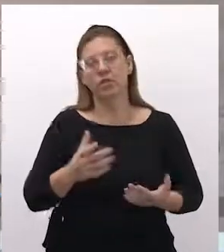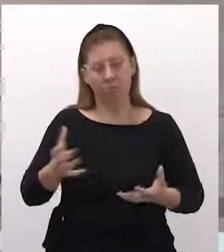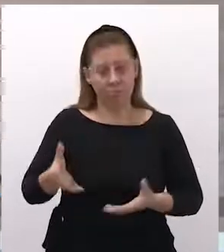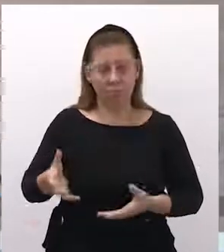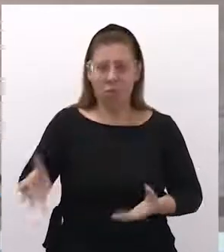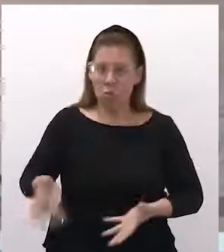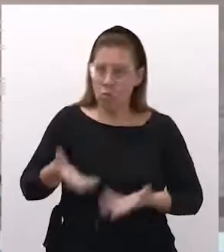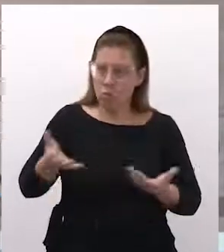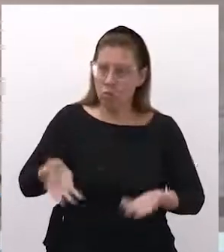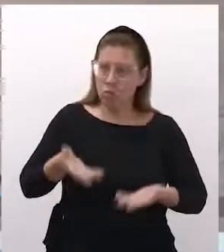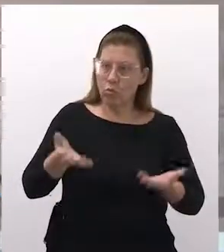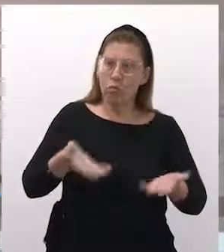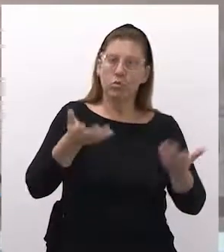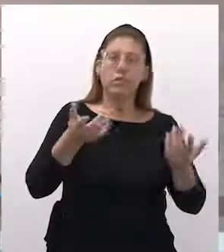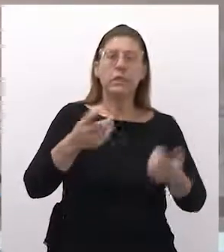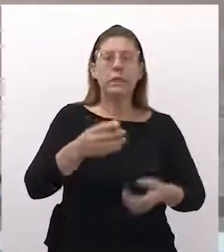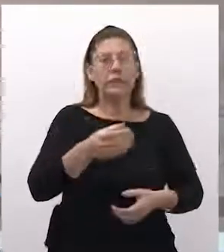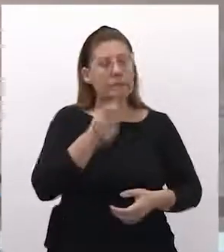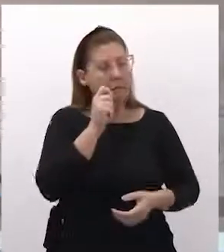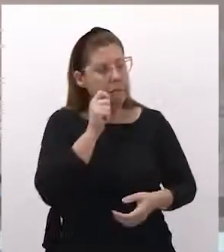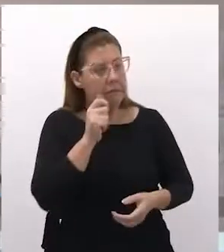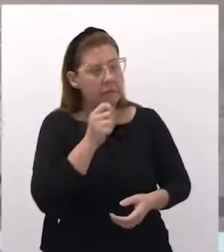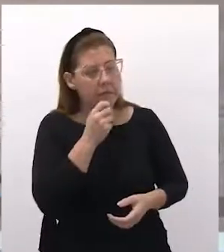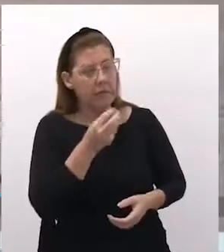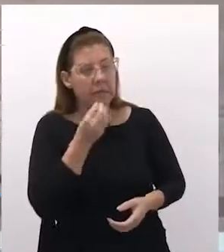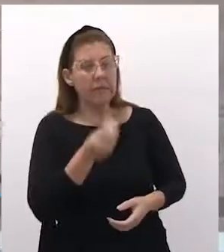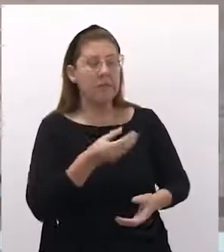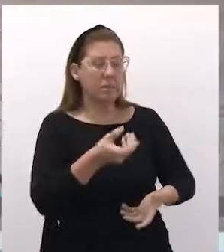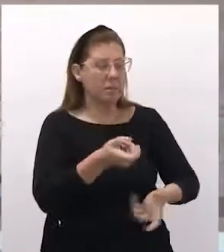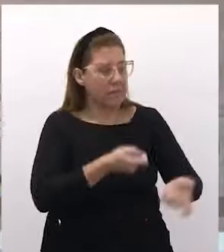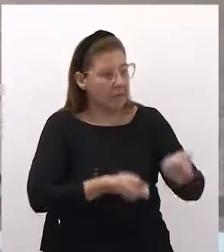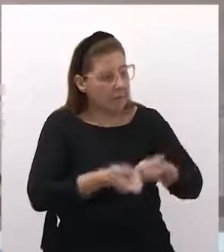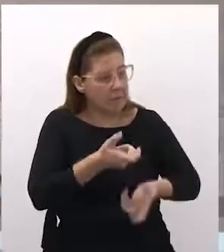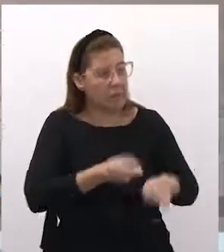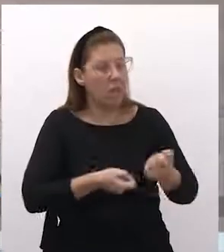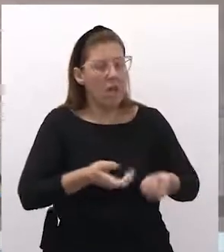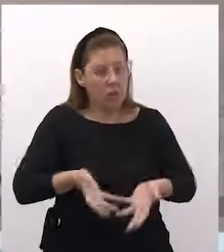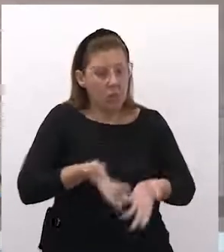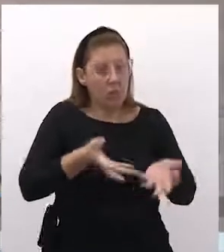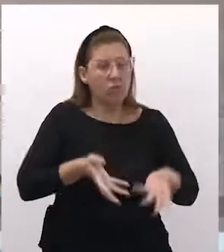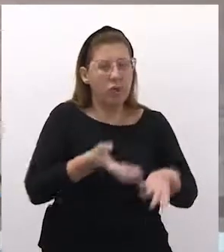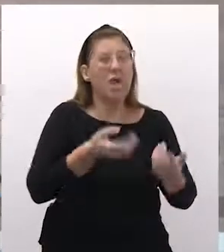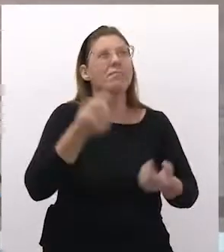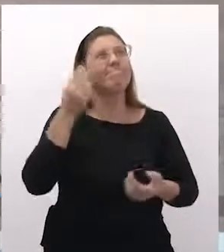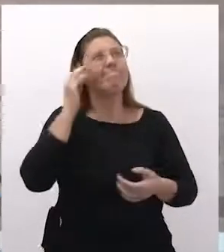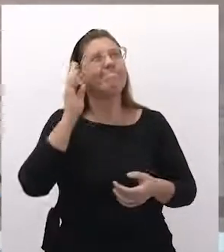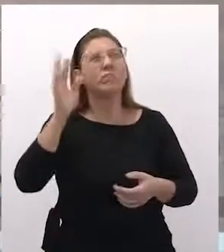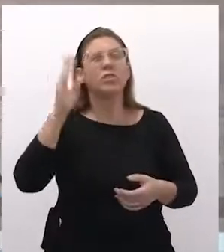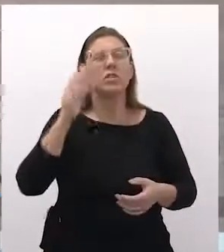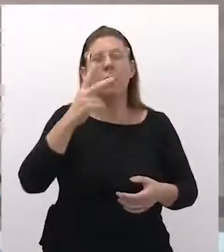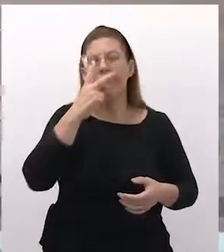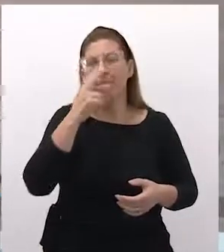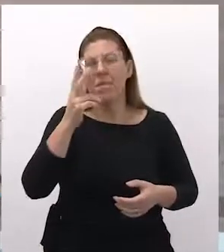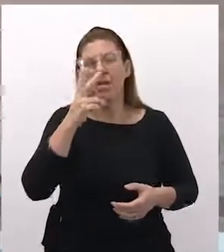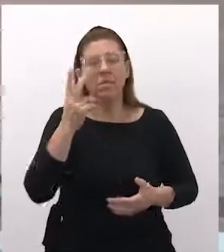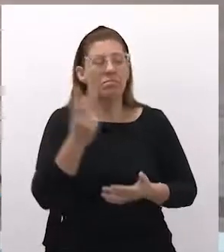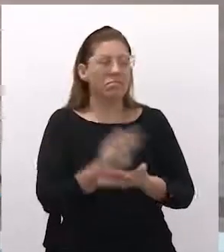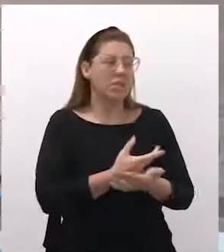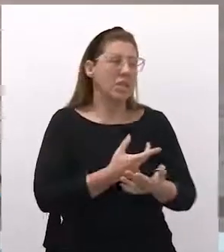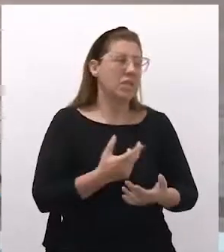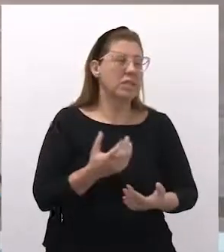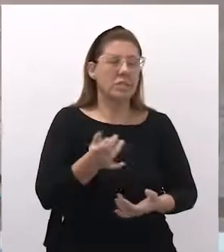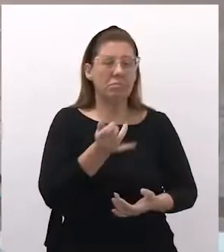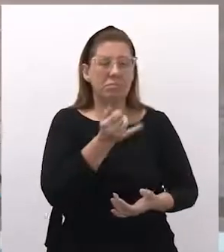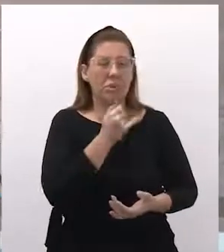incentivam o aluno, tentam puxar. E é uma sensação, imagino eu, né, de muita frustração quando tem